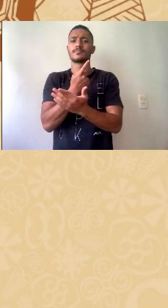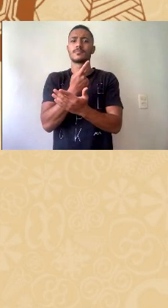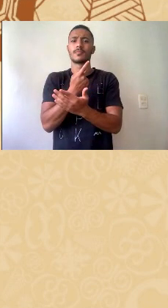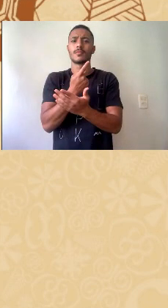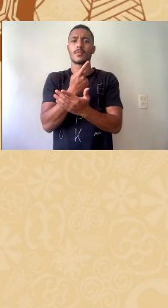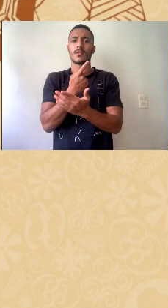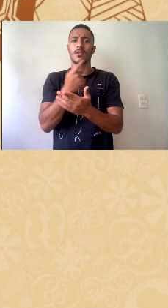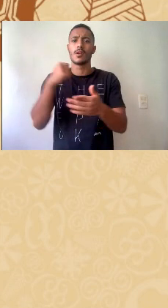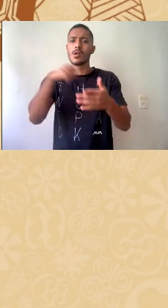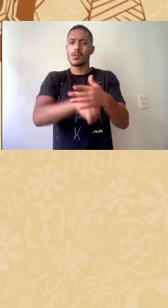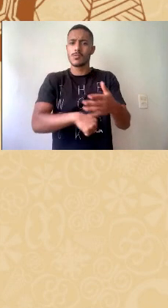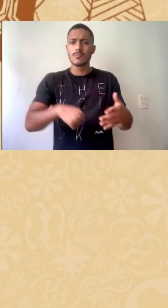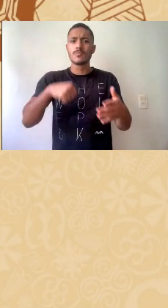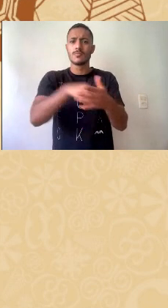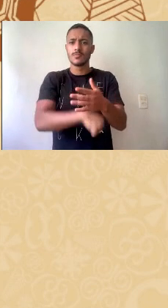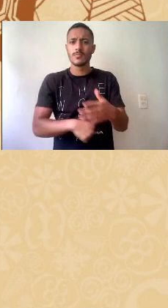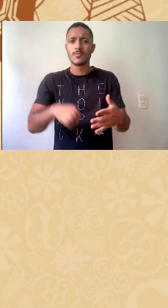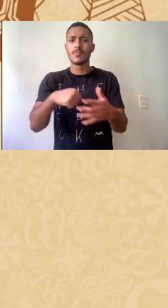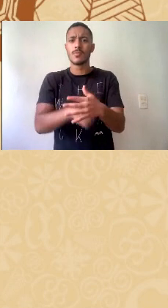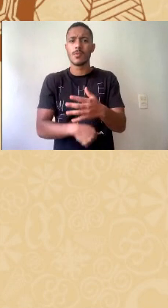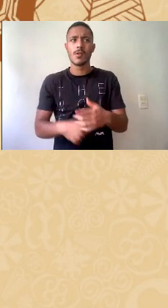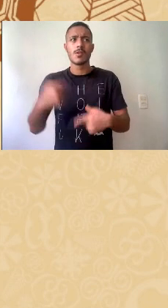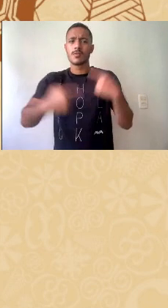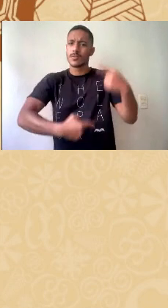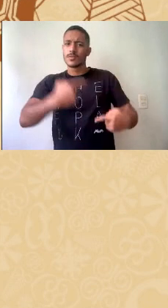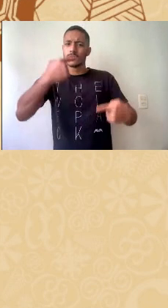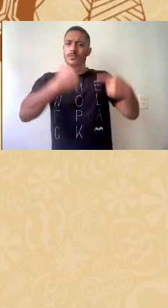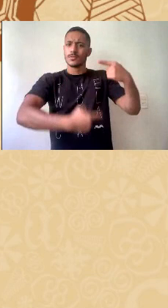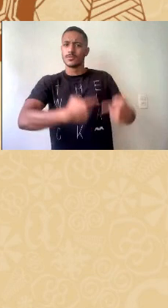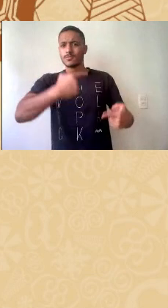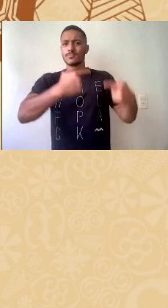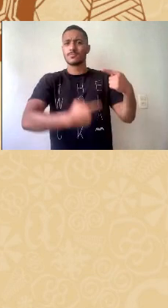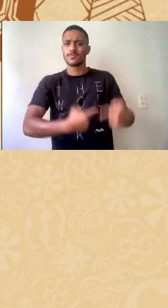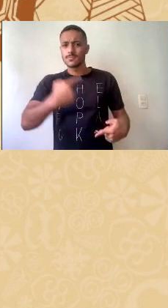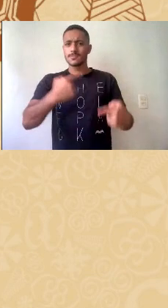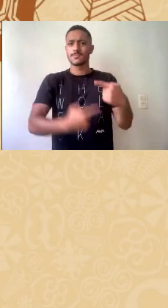e debates. Nenhum desses momentos, primeiro, segundo, terceiro momento, se deu